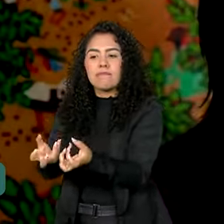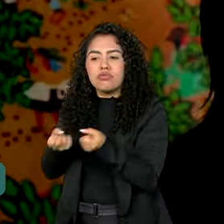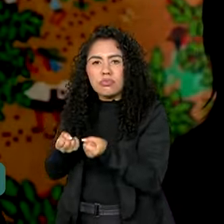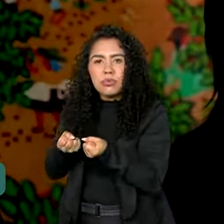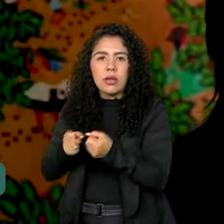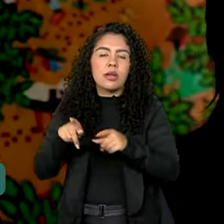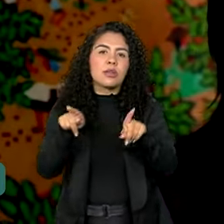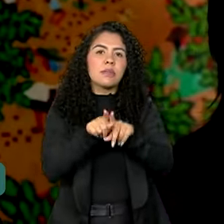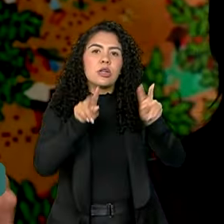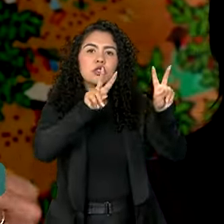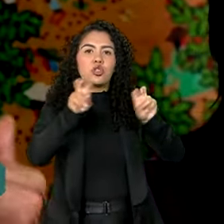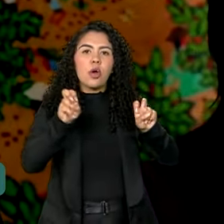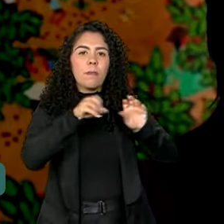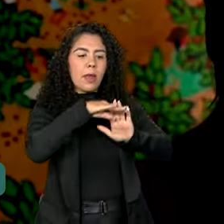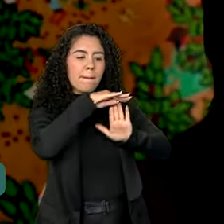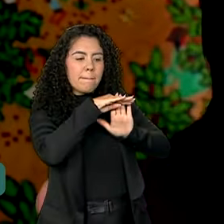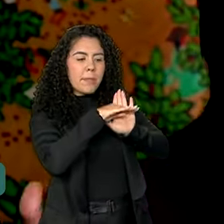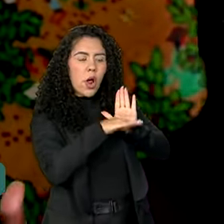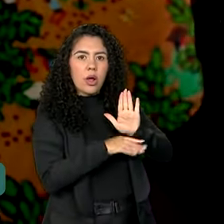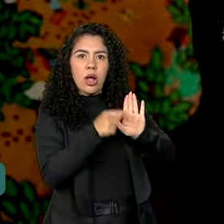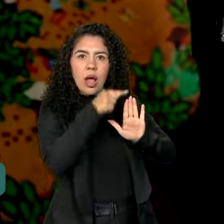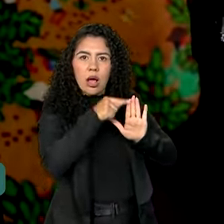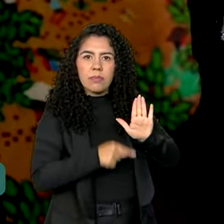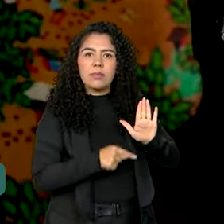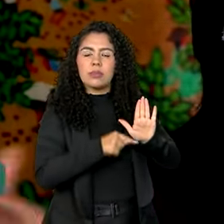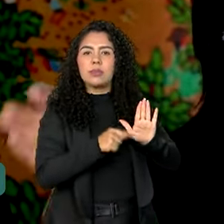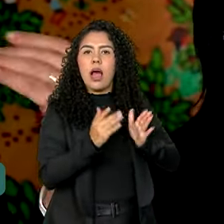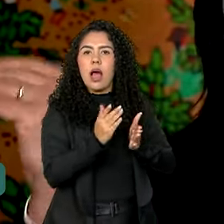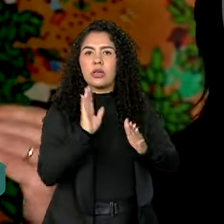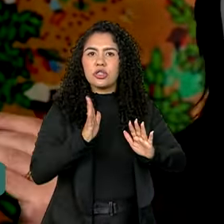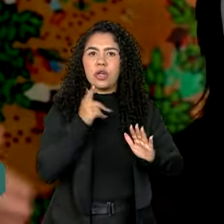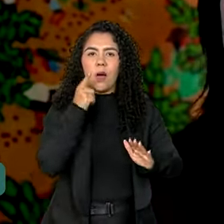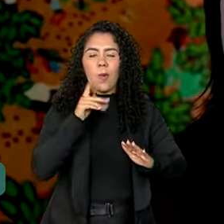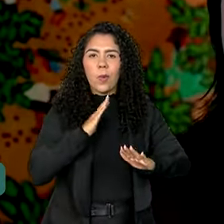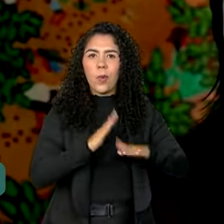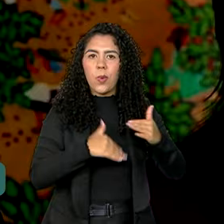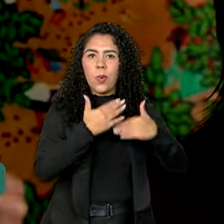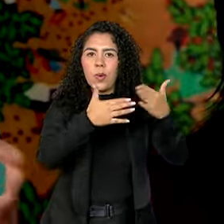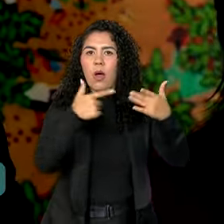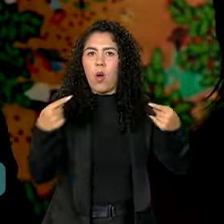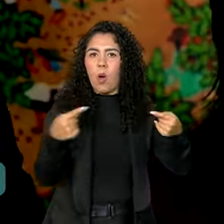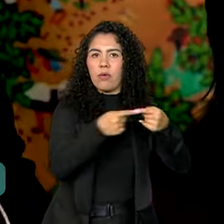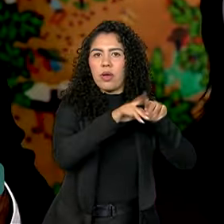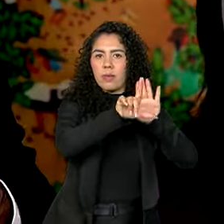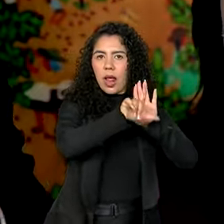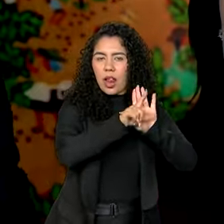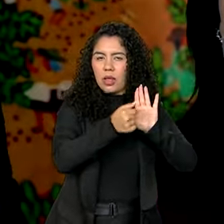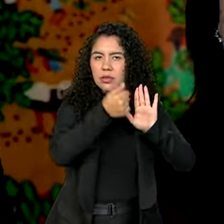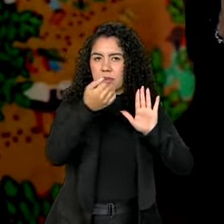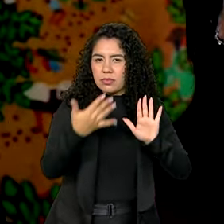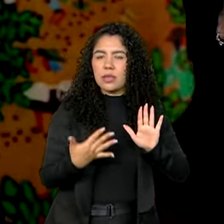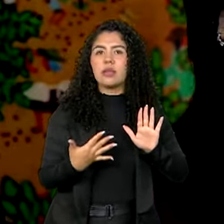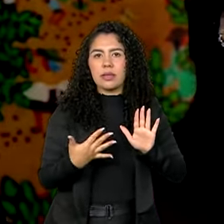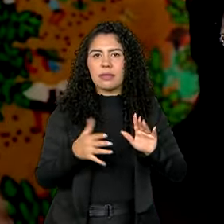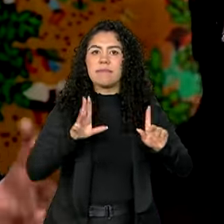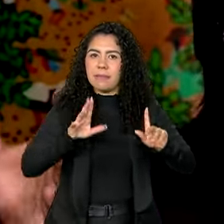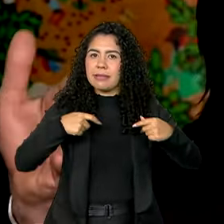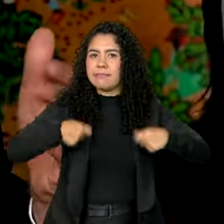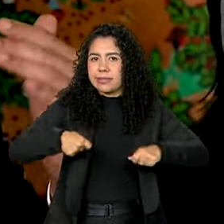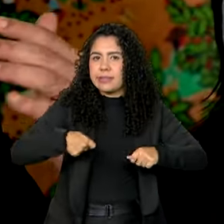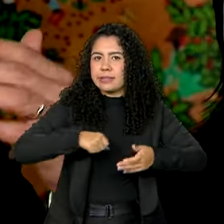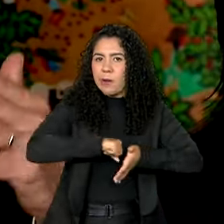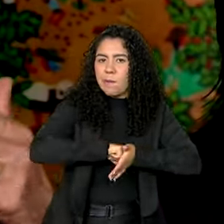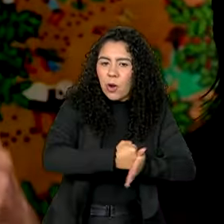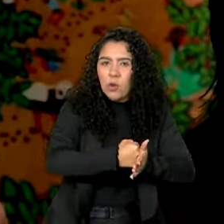que que avançaram se na forma da Lei aquela previsão original e portanto exige o bloqueio